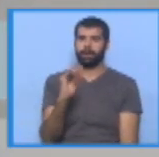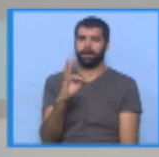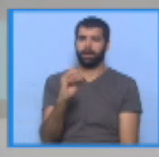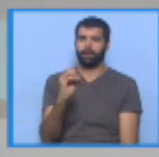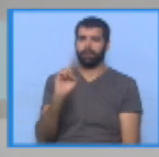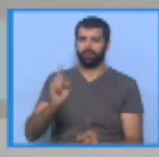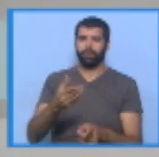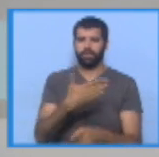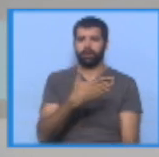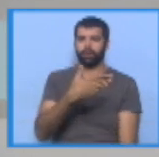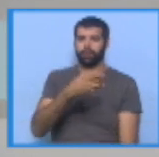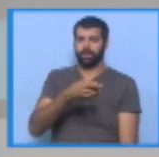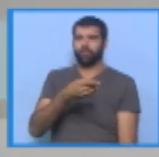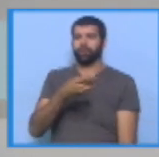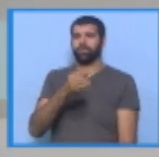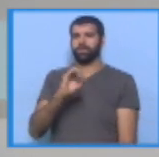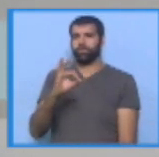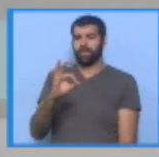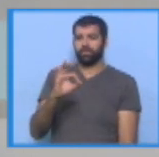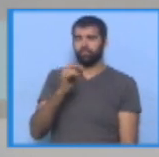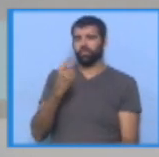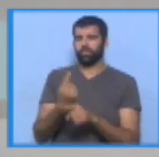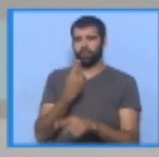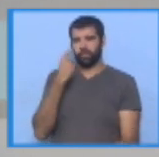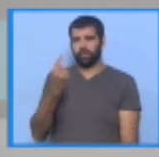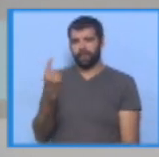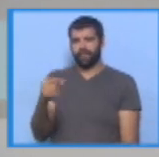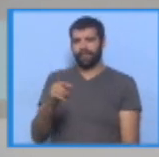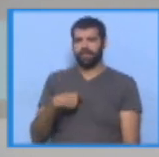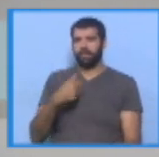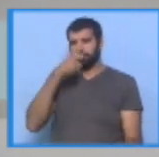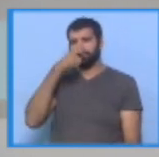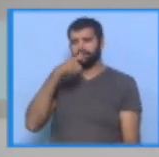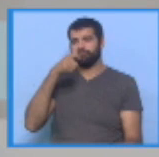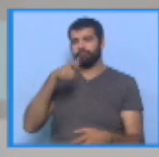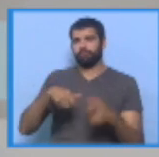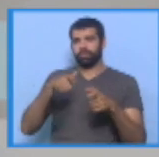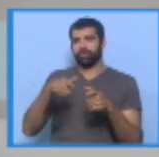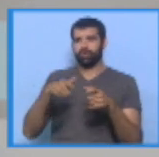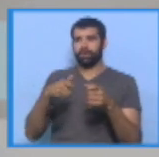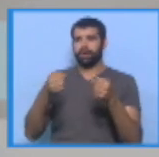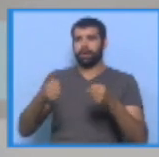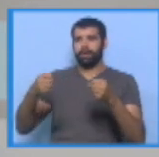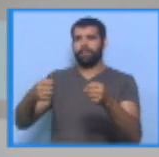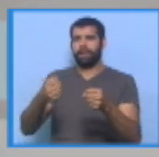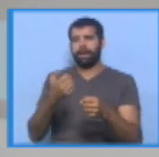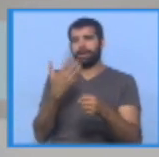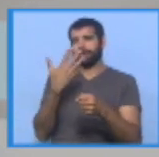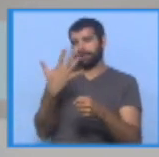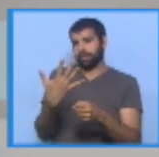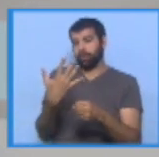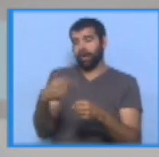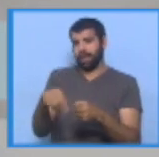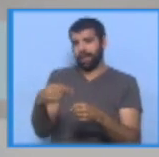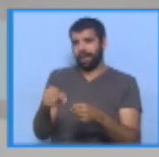1894, que tem uma particularidade rara, que é os 5 andores serem puxados por várias juntas de bois. Portanto, há